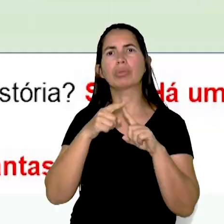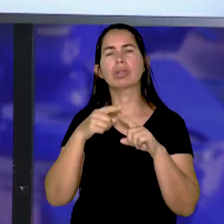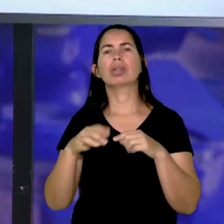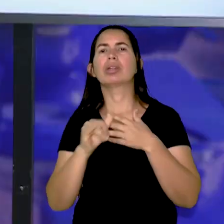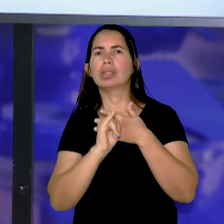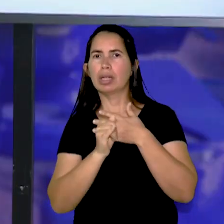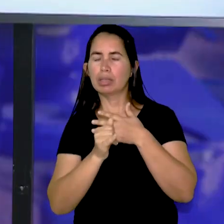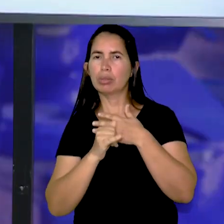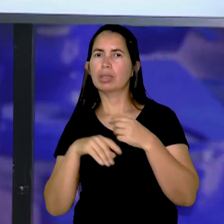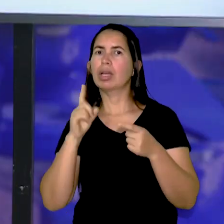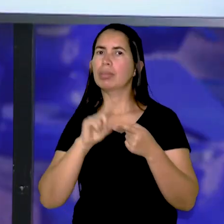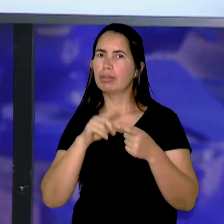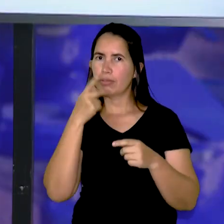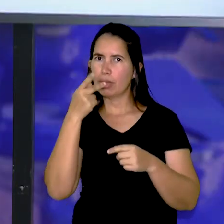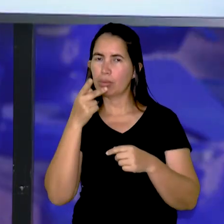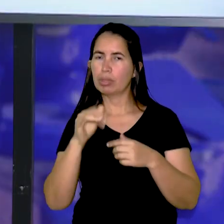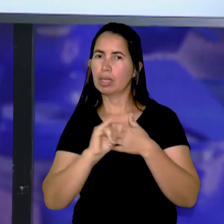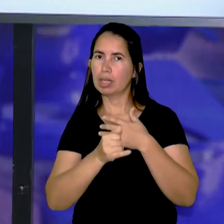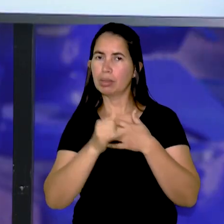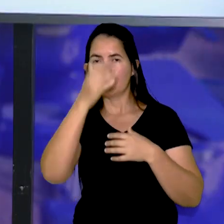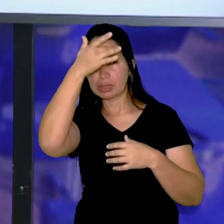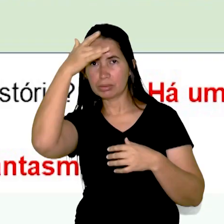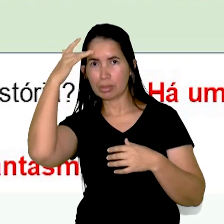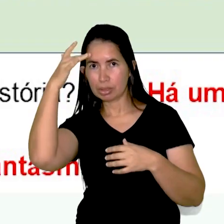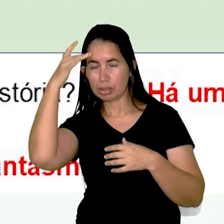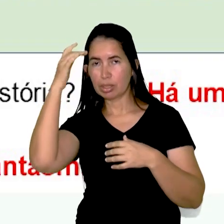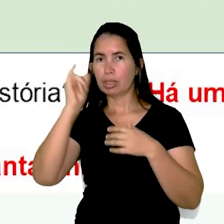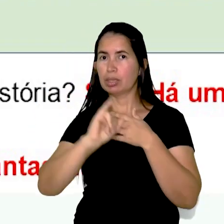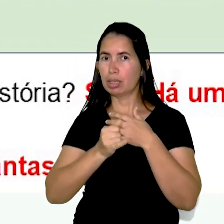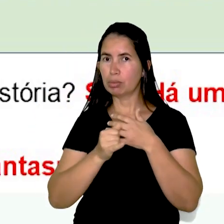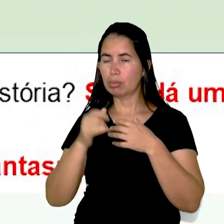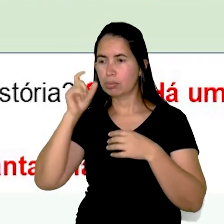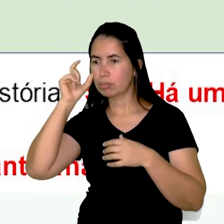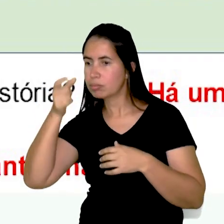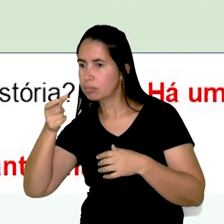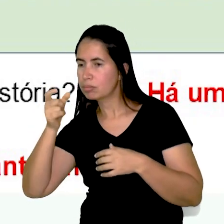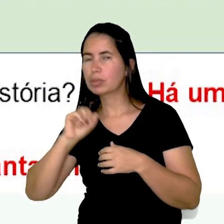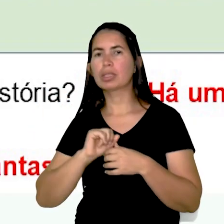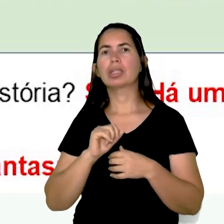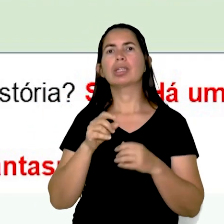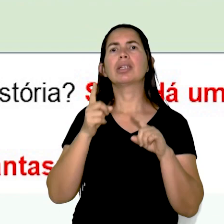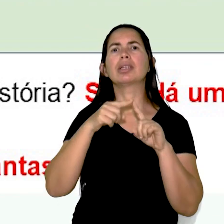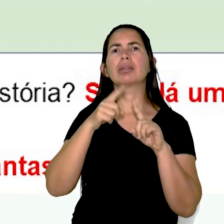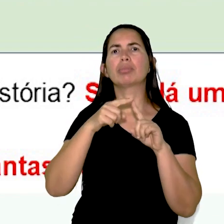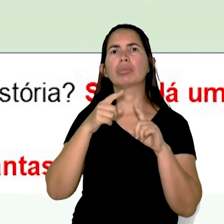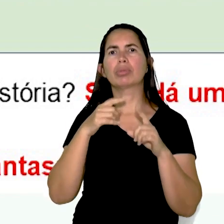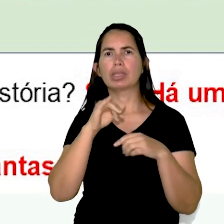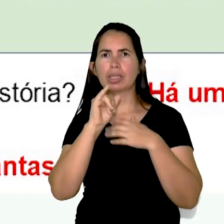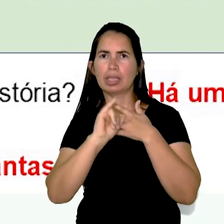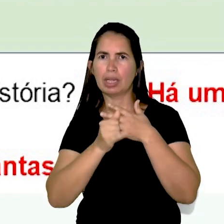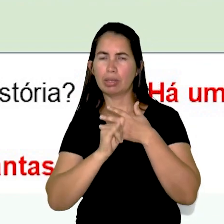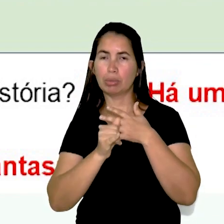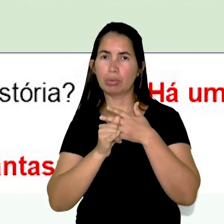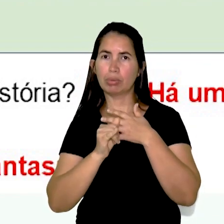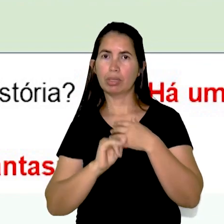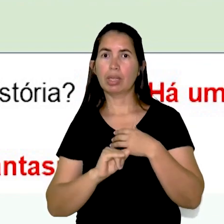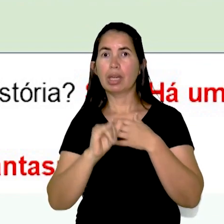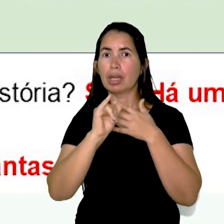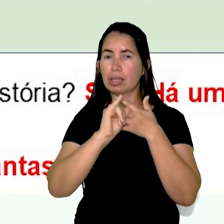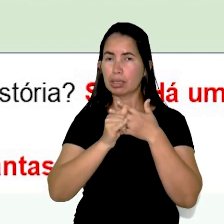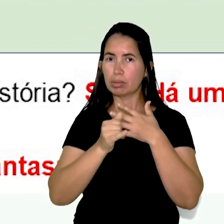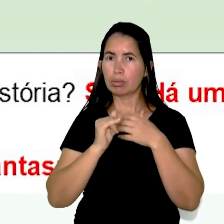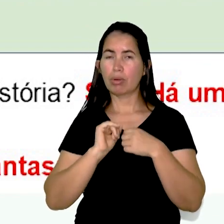para vocês sobre o narrador personagem e o narrador observador. E que tipo de narrador conta essa história? É um